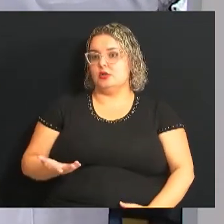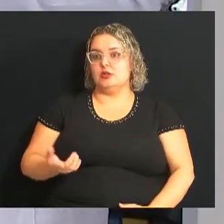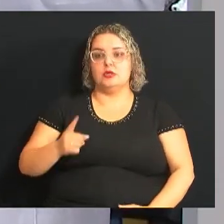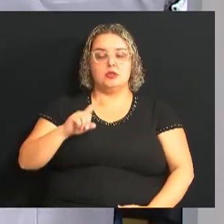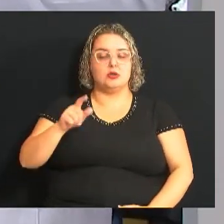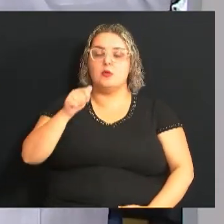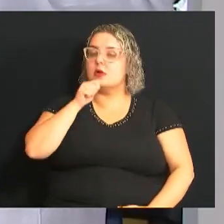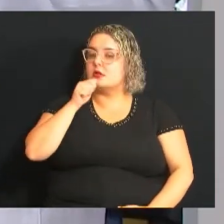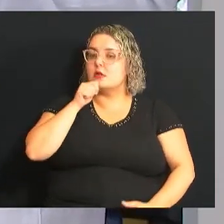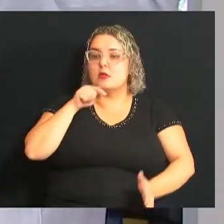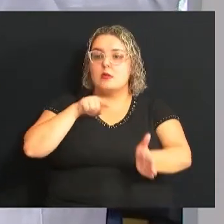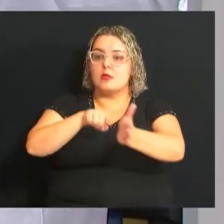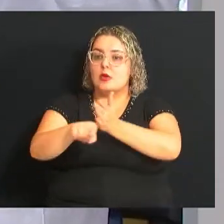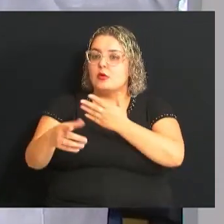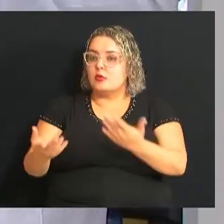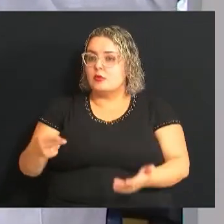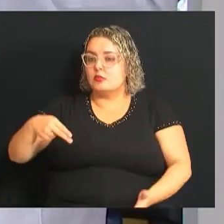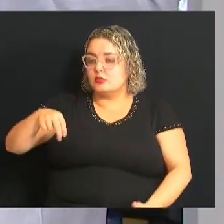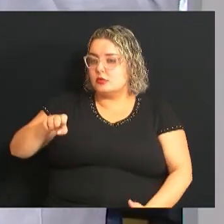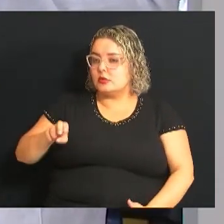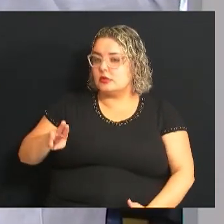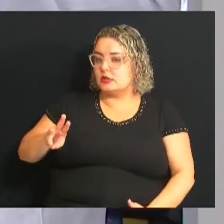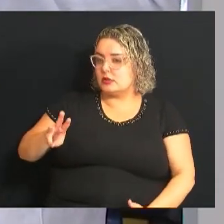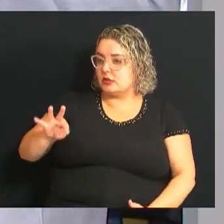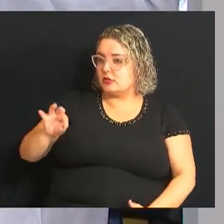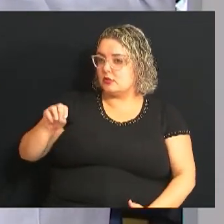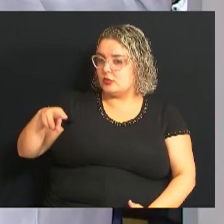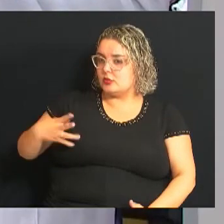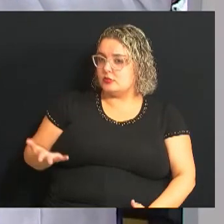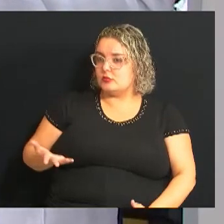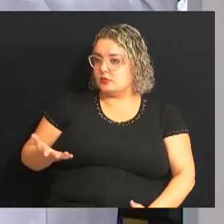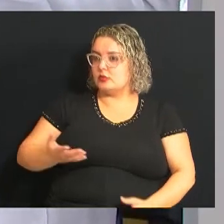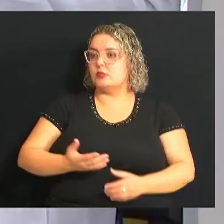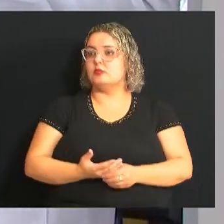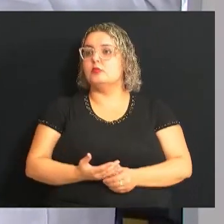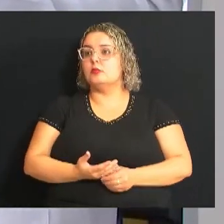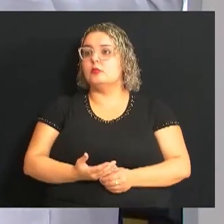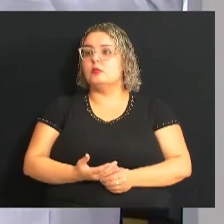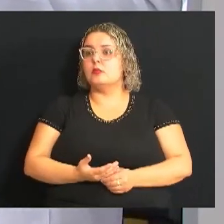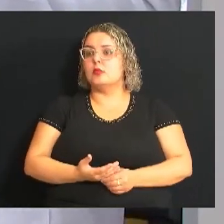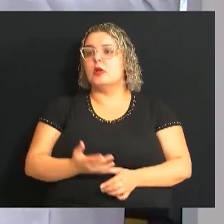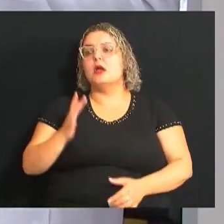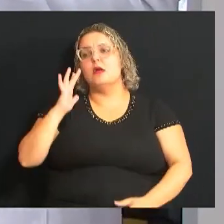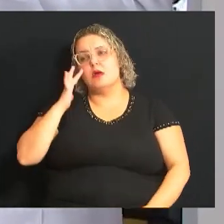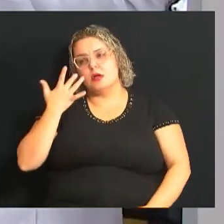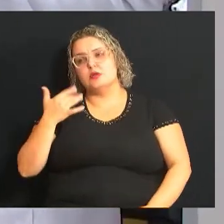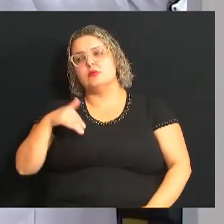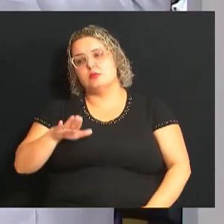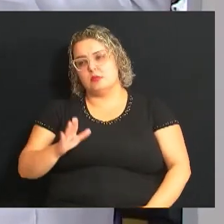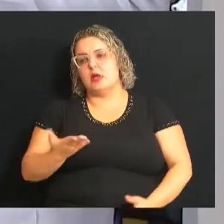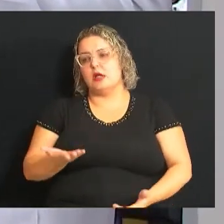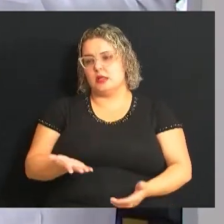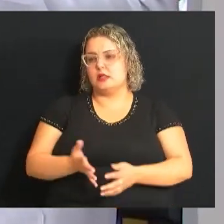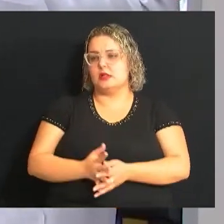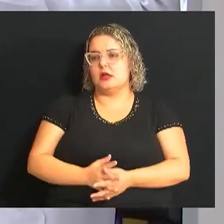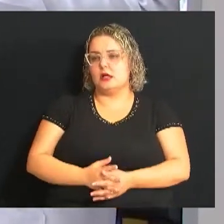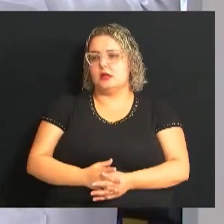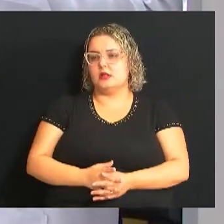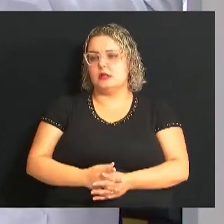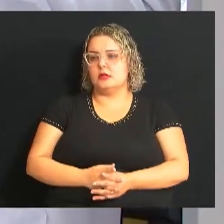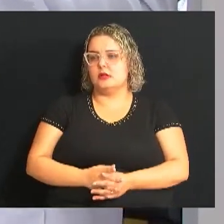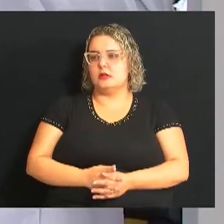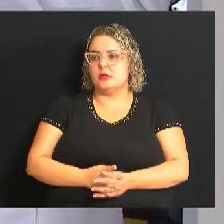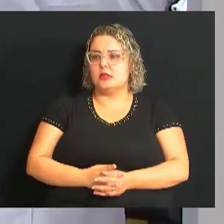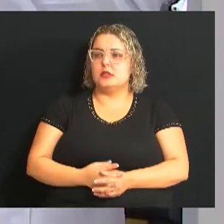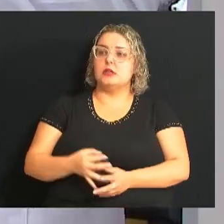perguntei? Newton, alguma coisa que eu deixei passar? Acho que mais essa questão mesmo, né? Se for